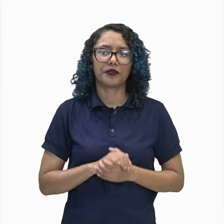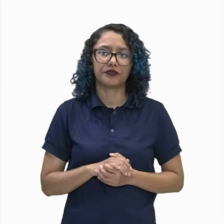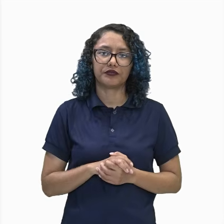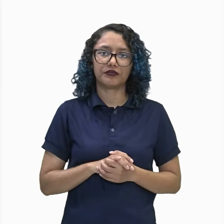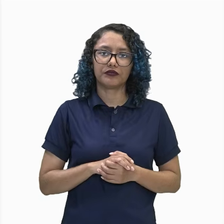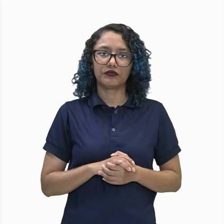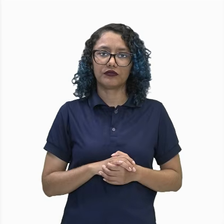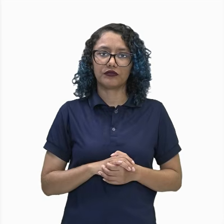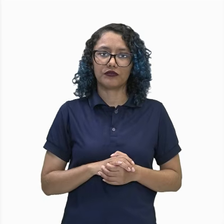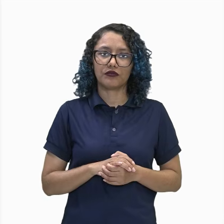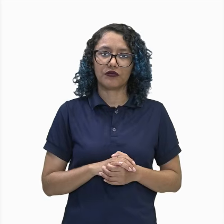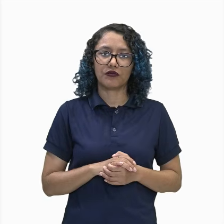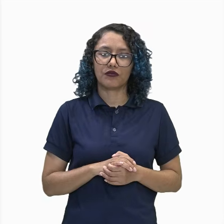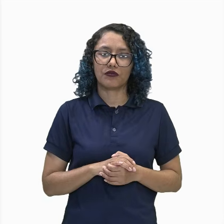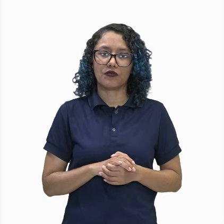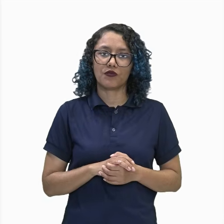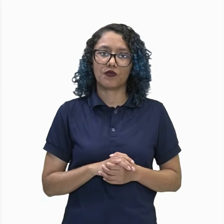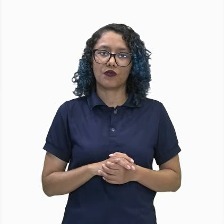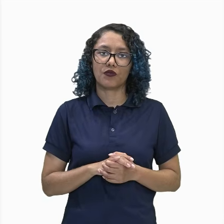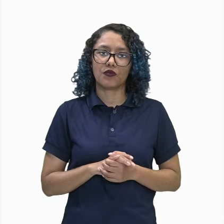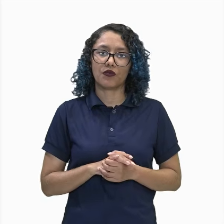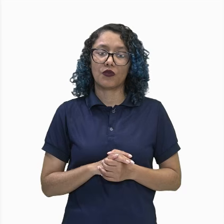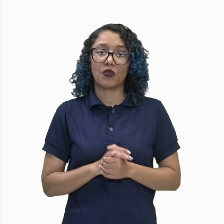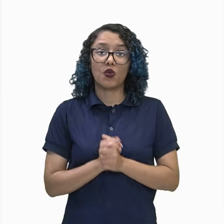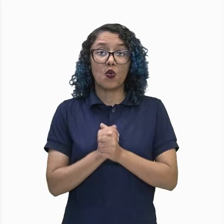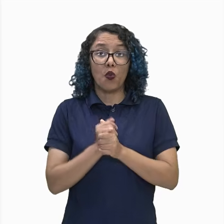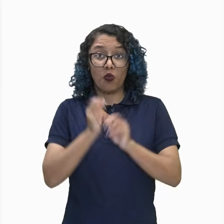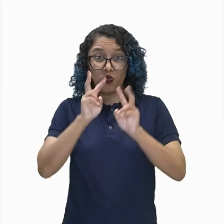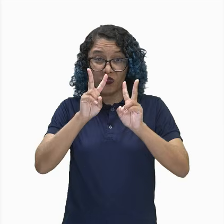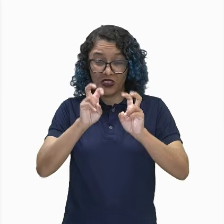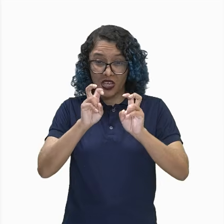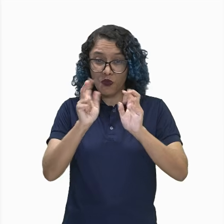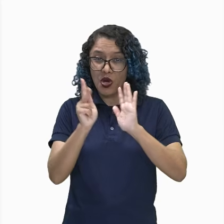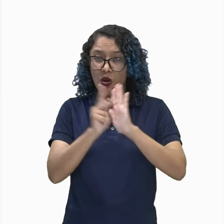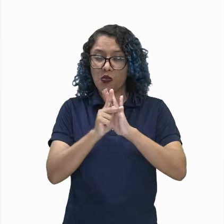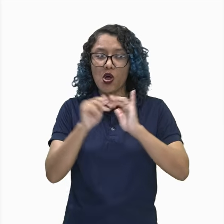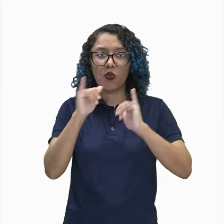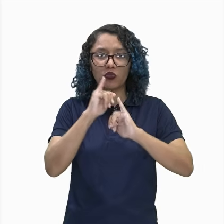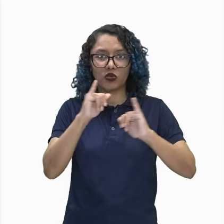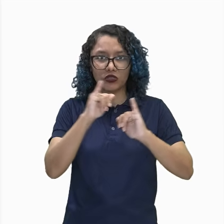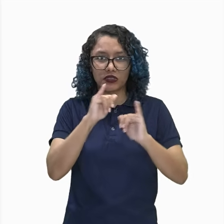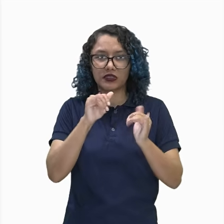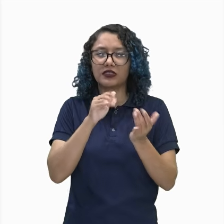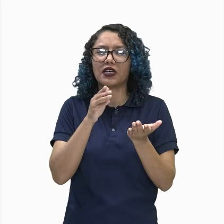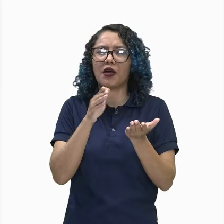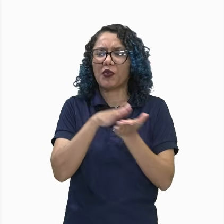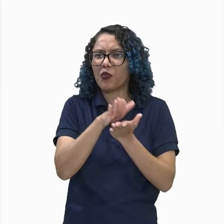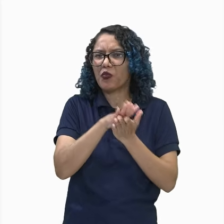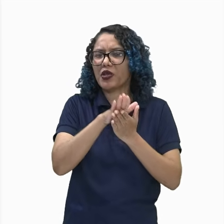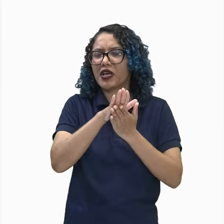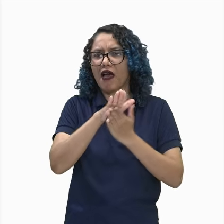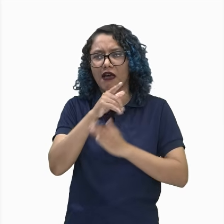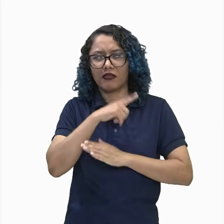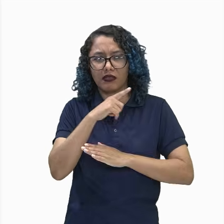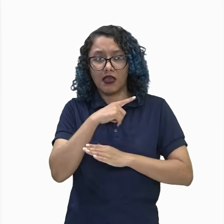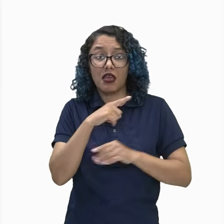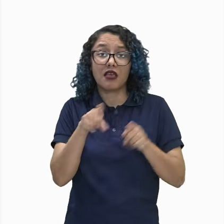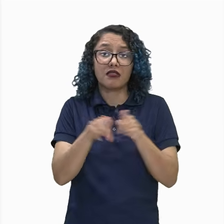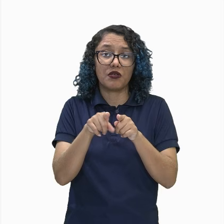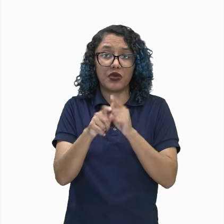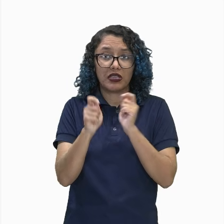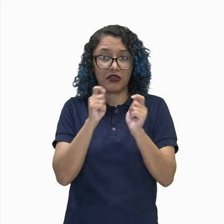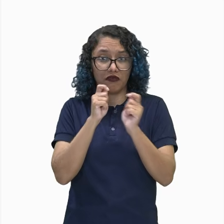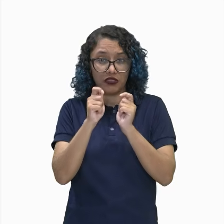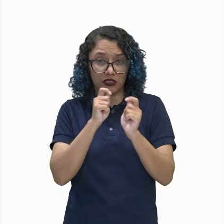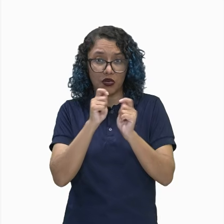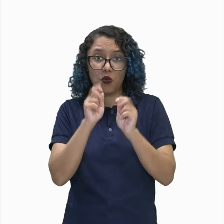um fio condutor nas notícias que escolhe publicar, nas entrevistas que escolhem